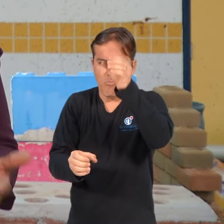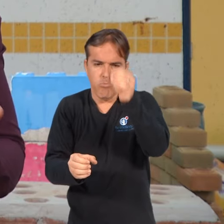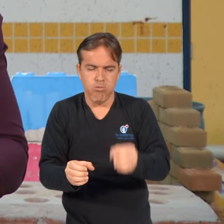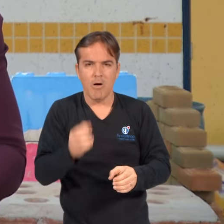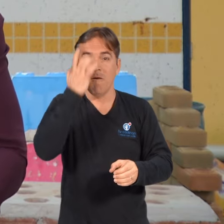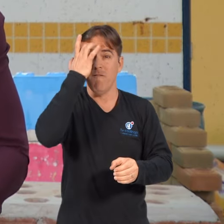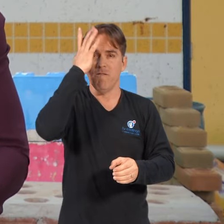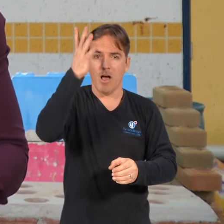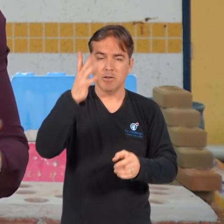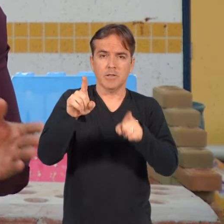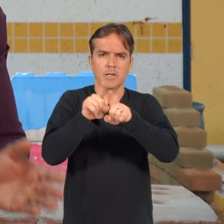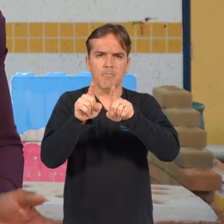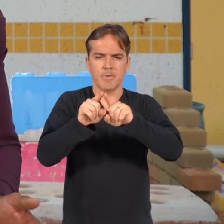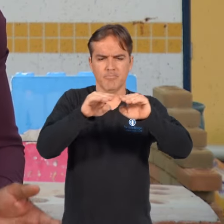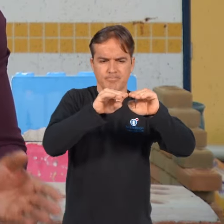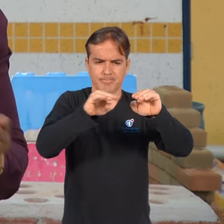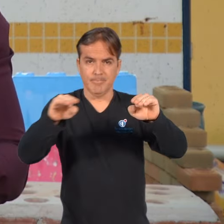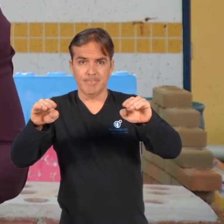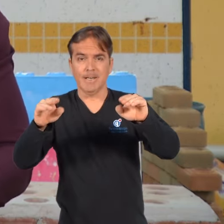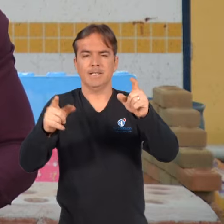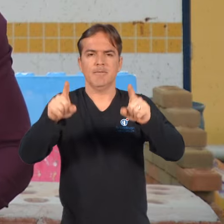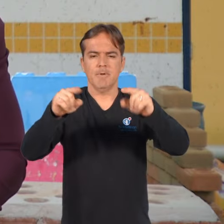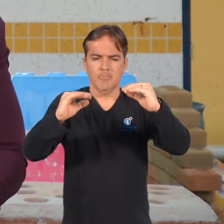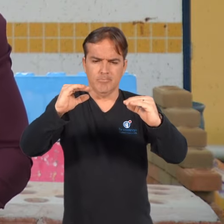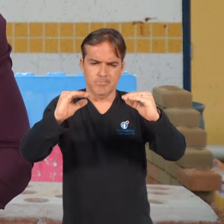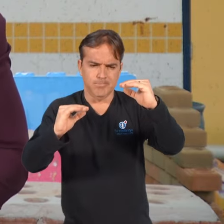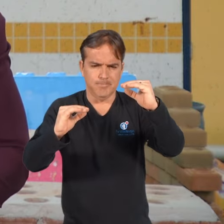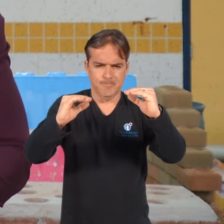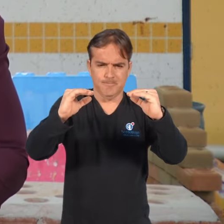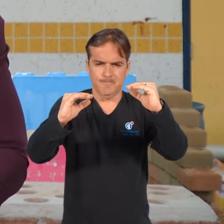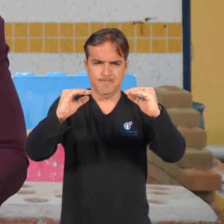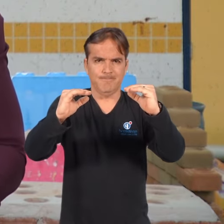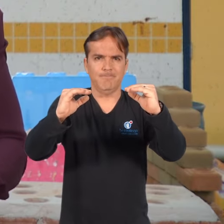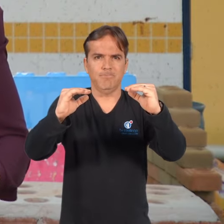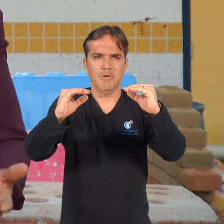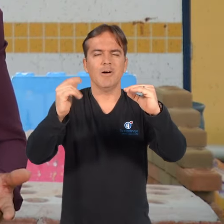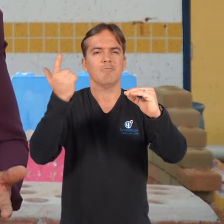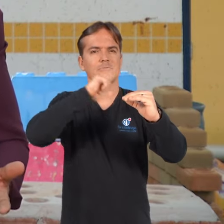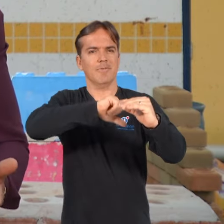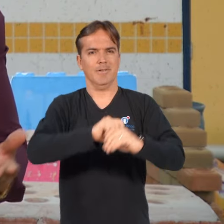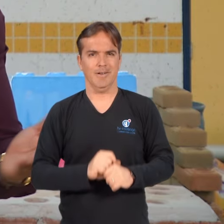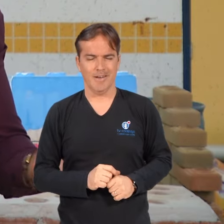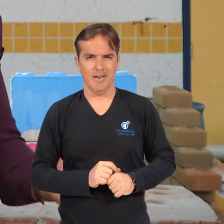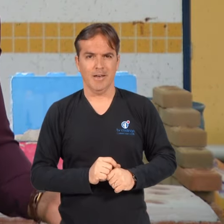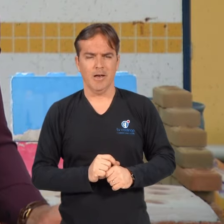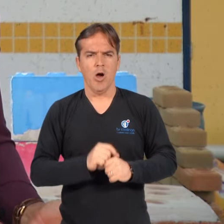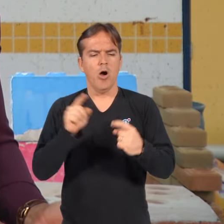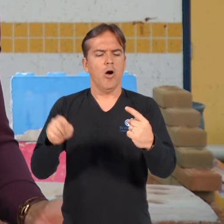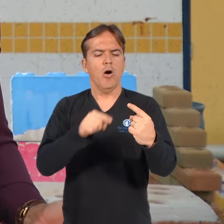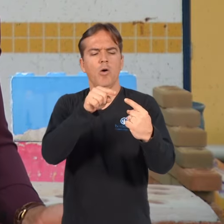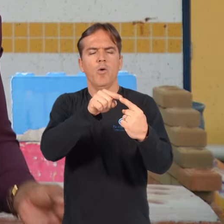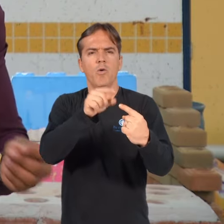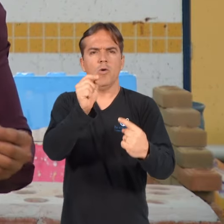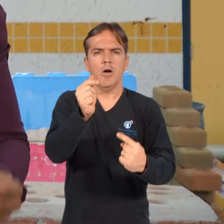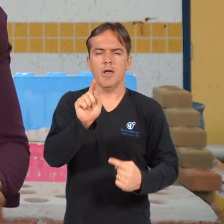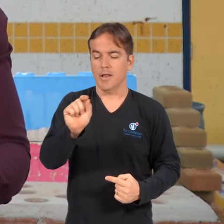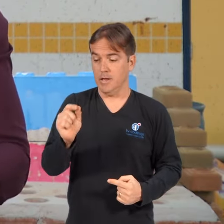tubulações, o alinhamento, esquadro e o nivelamento das paredes. O objetivo é reduzir os